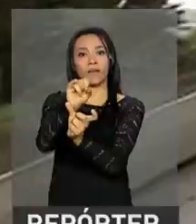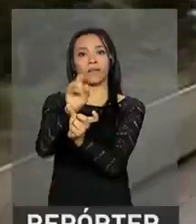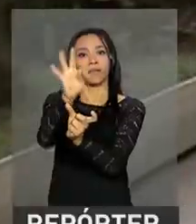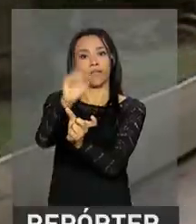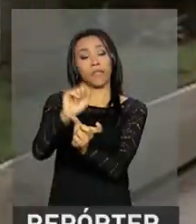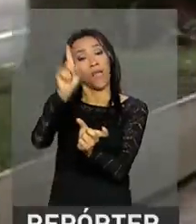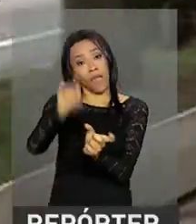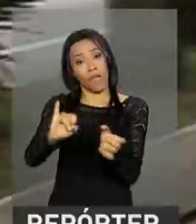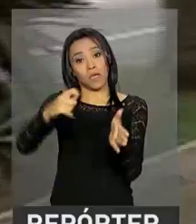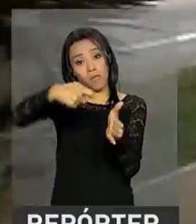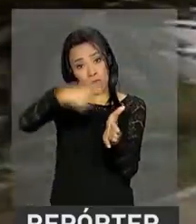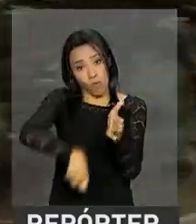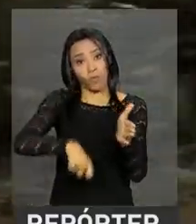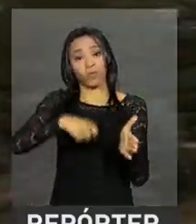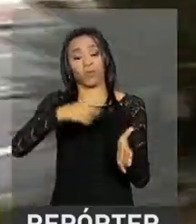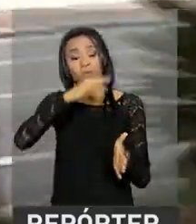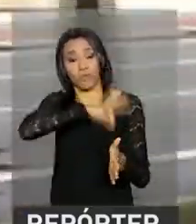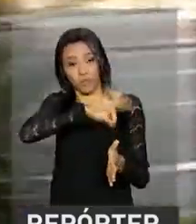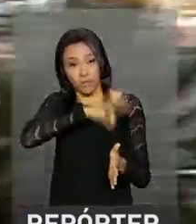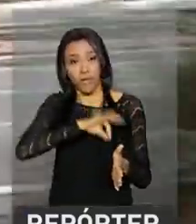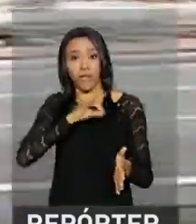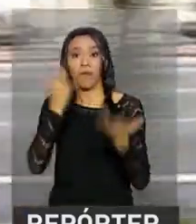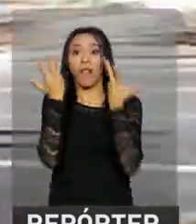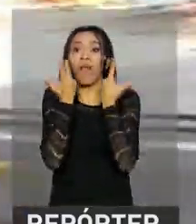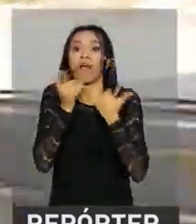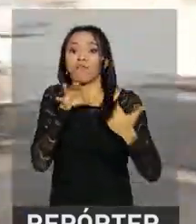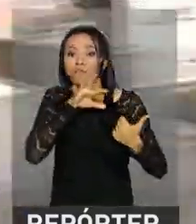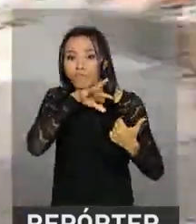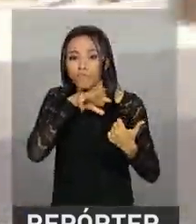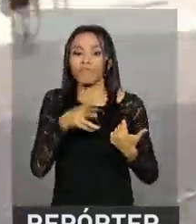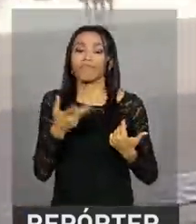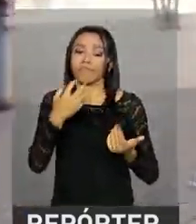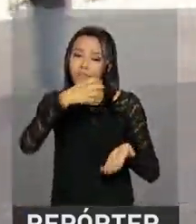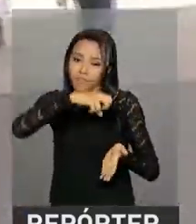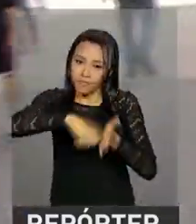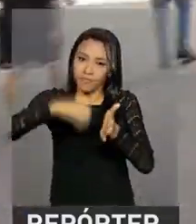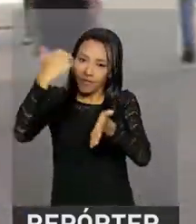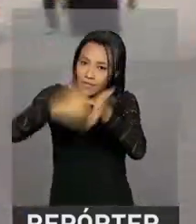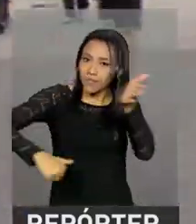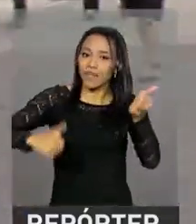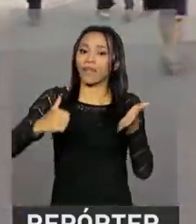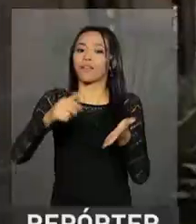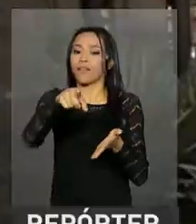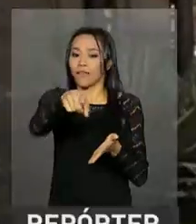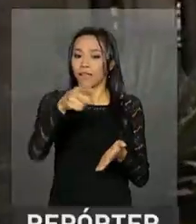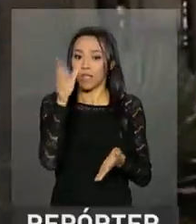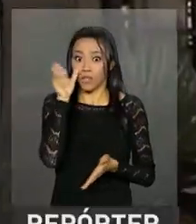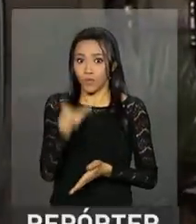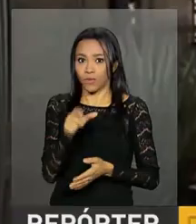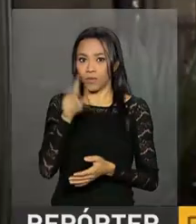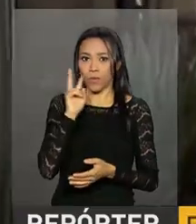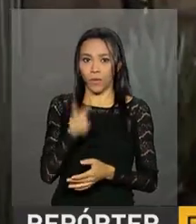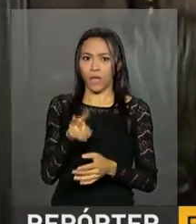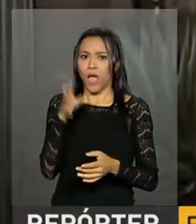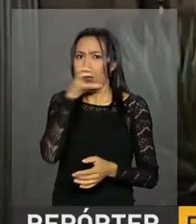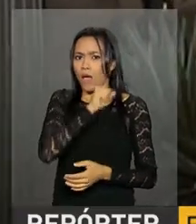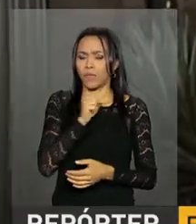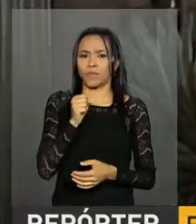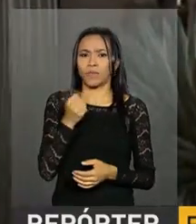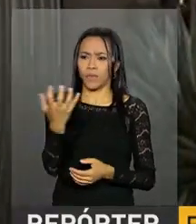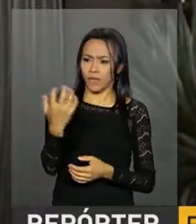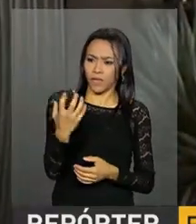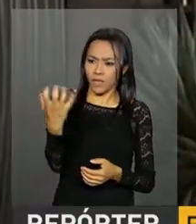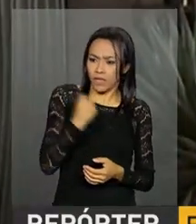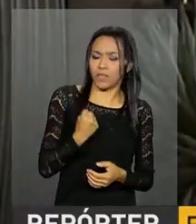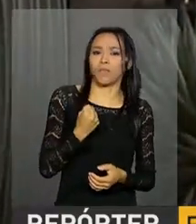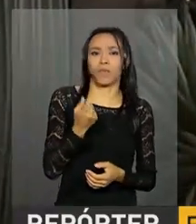Renda. Gente como o contador Edivaldo dos Santos, que já fez a declaração de olho na restituição. Para receber mais rápido o valor, né,